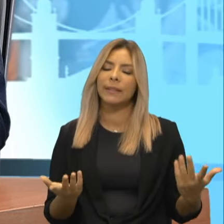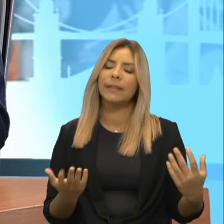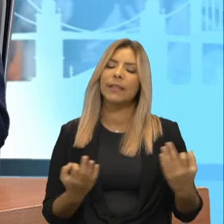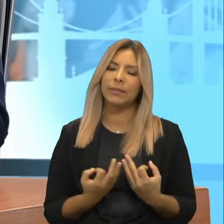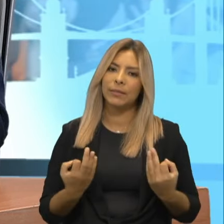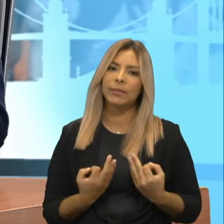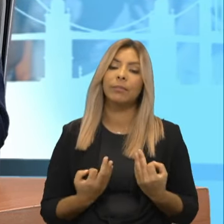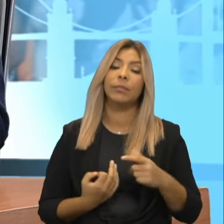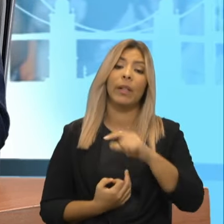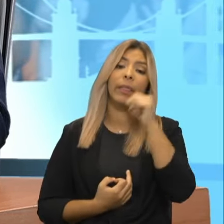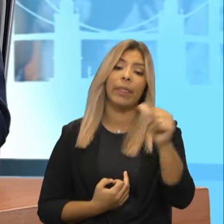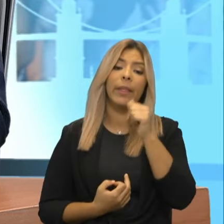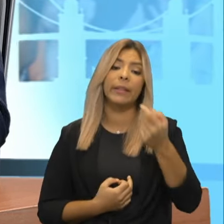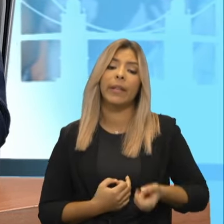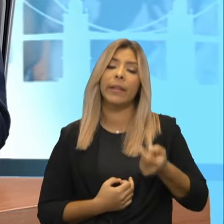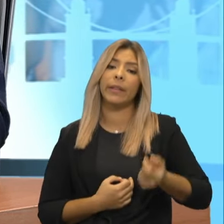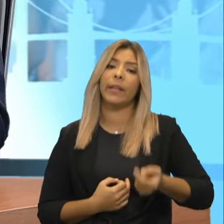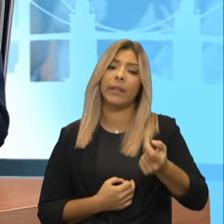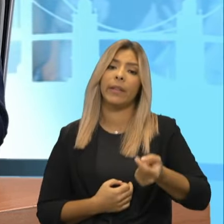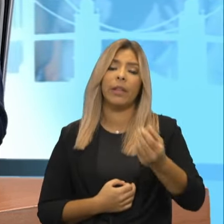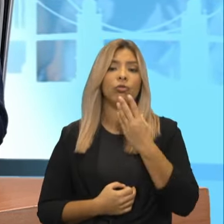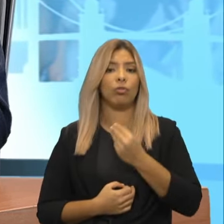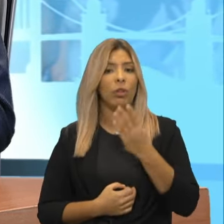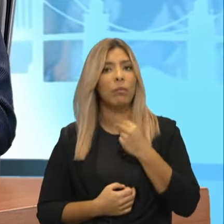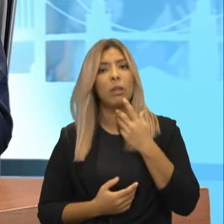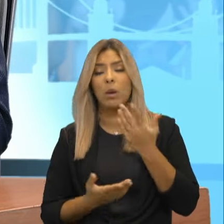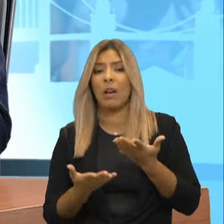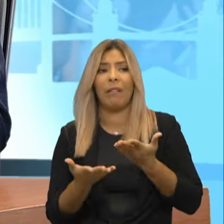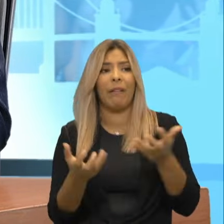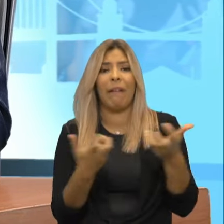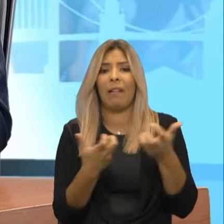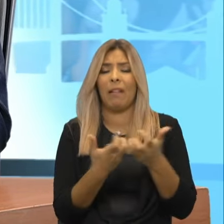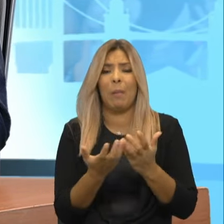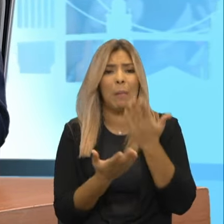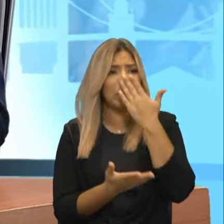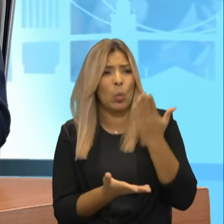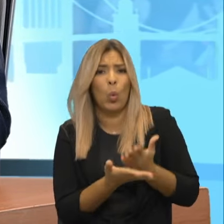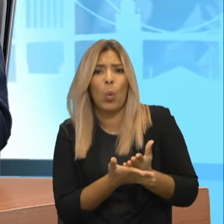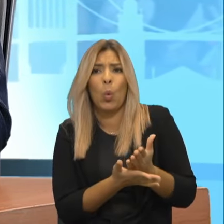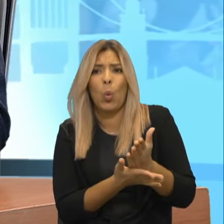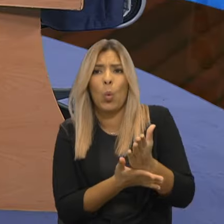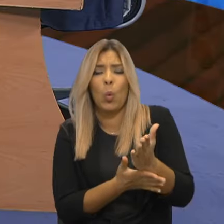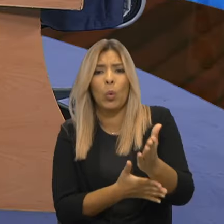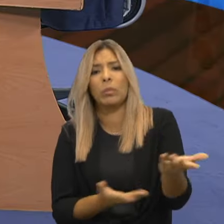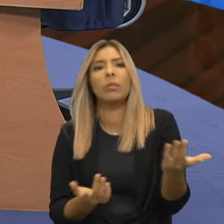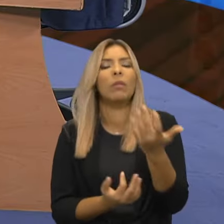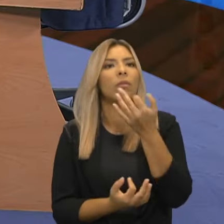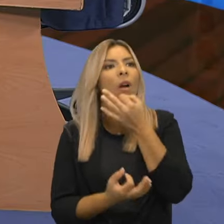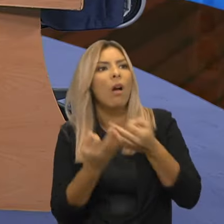violência bastante constantes. É uma guerra contínua, basicamente. Já quase pouco se